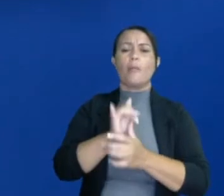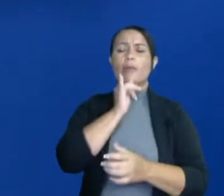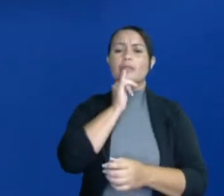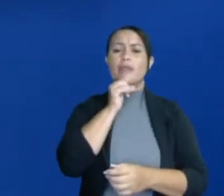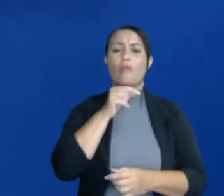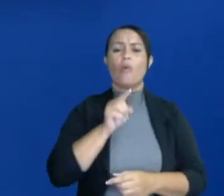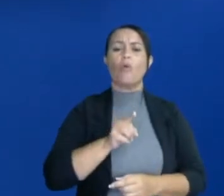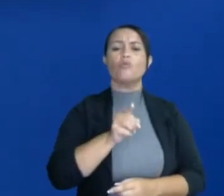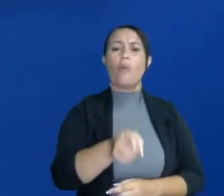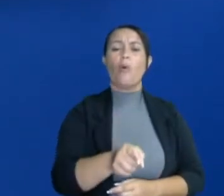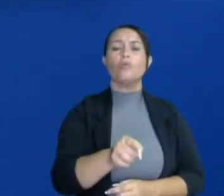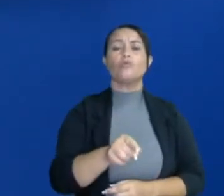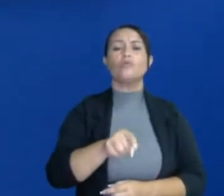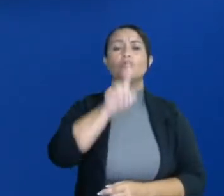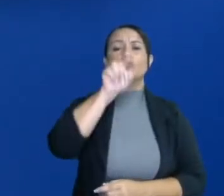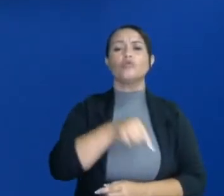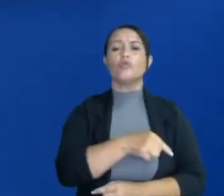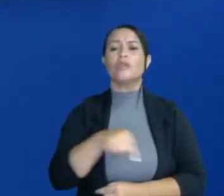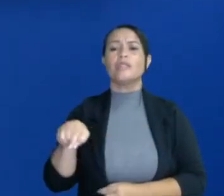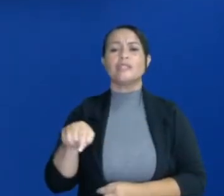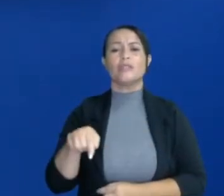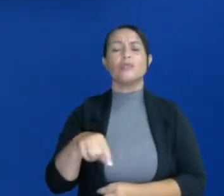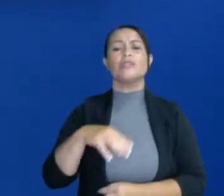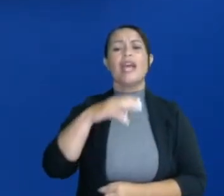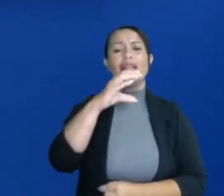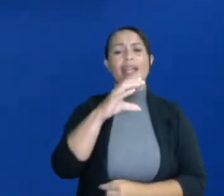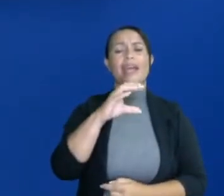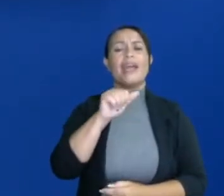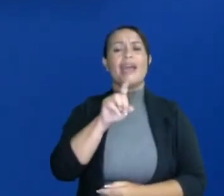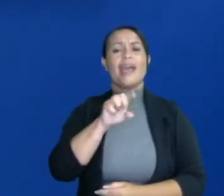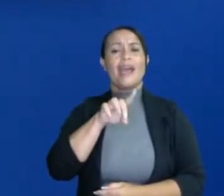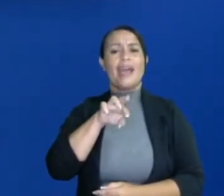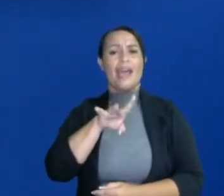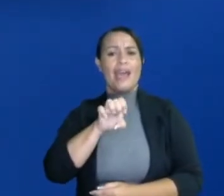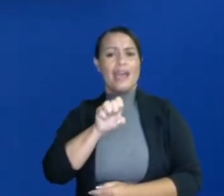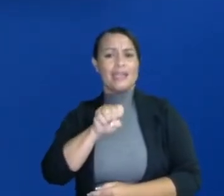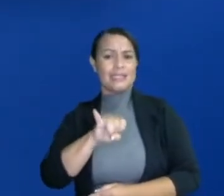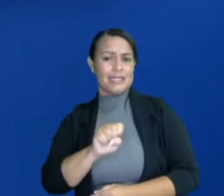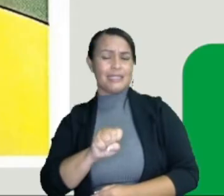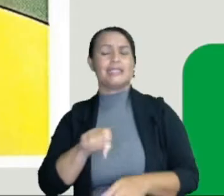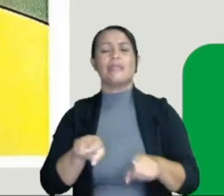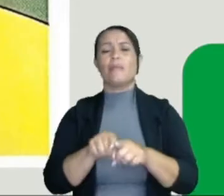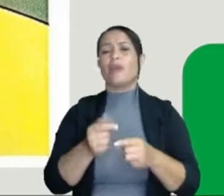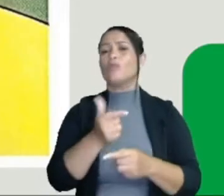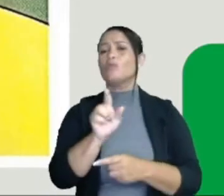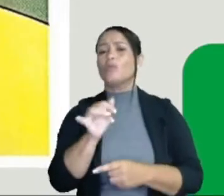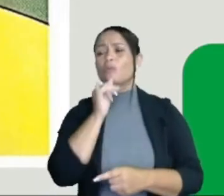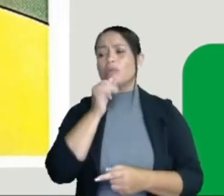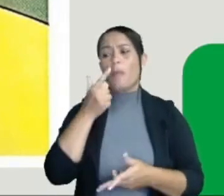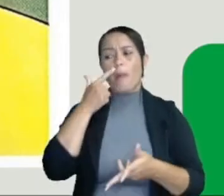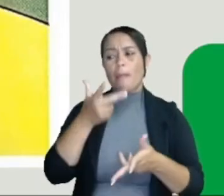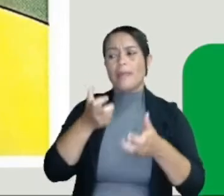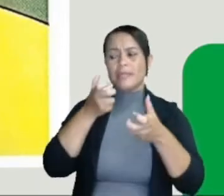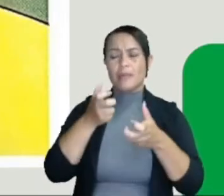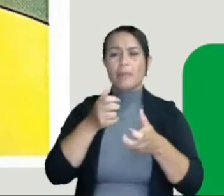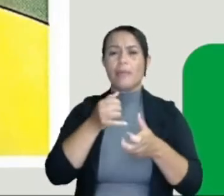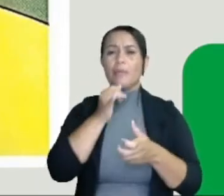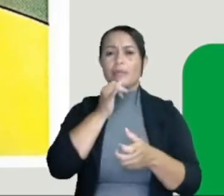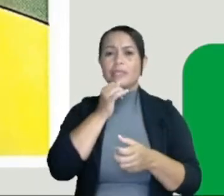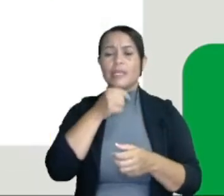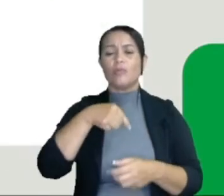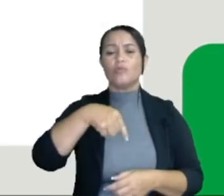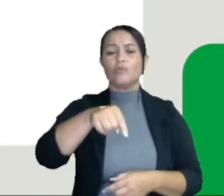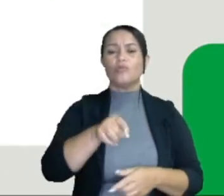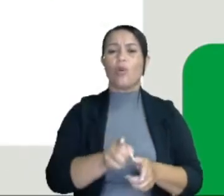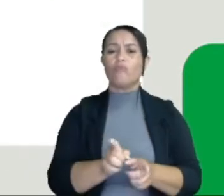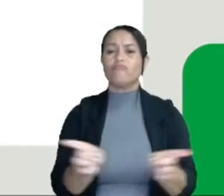orientação, que seriam os pontos cardeais, colaterais e subcolaterais. Né? Então aqui só para a gente focar naquela questão